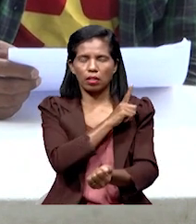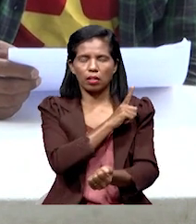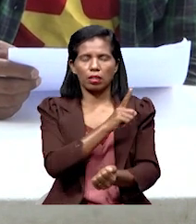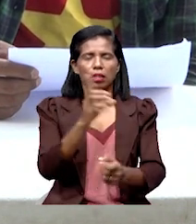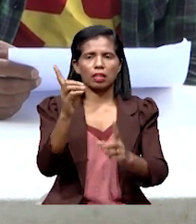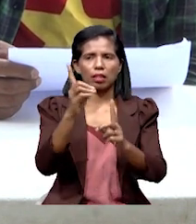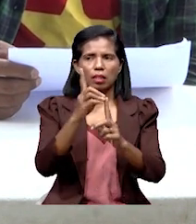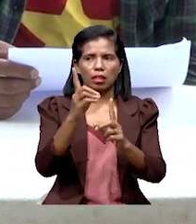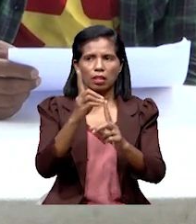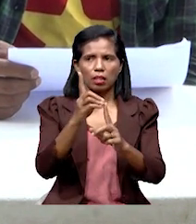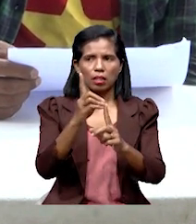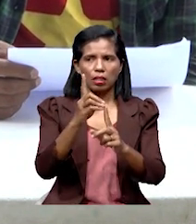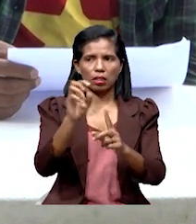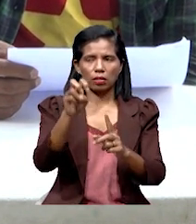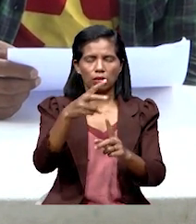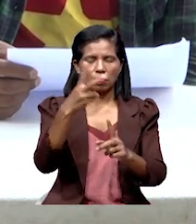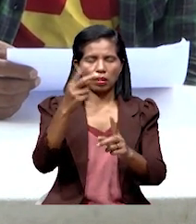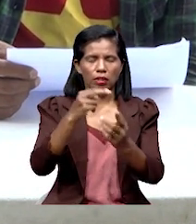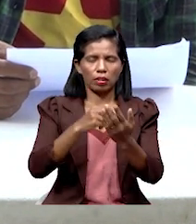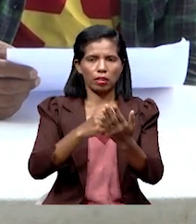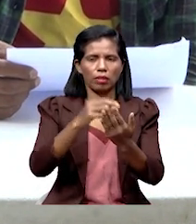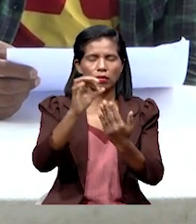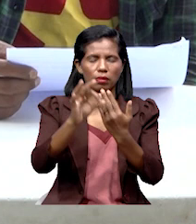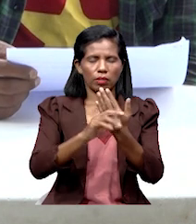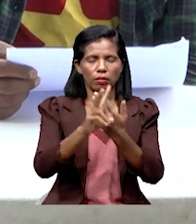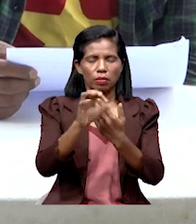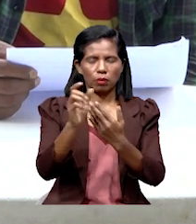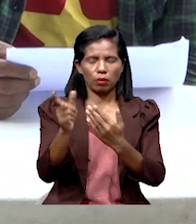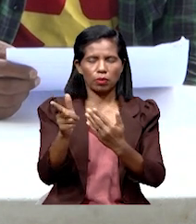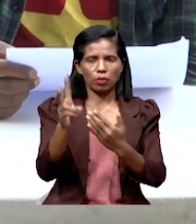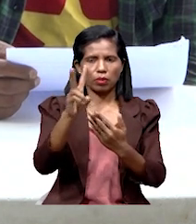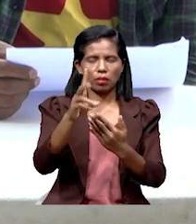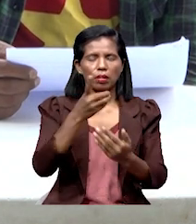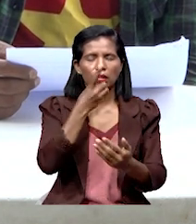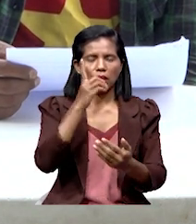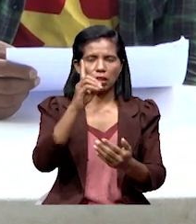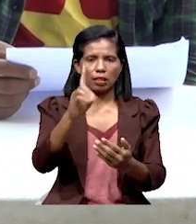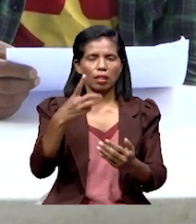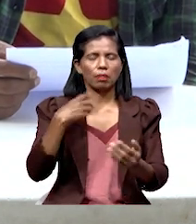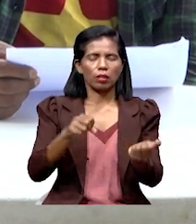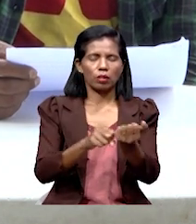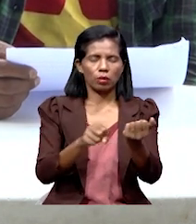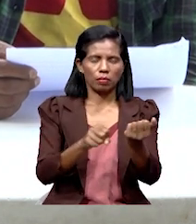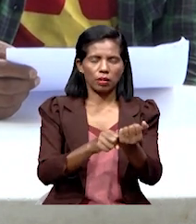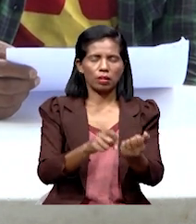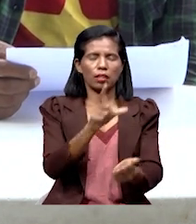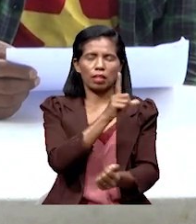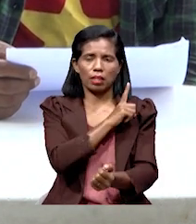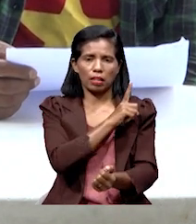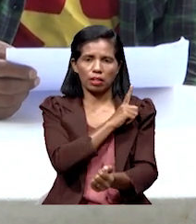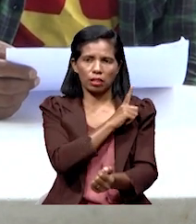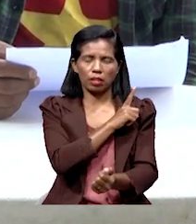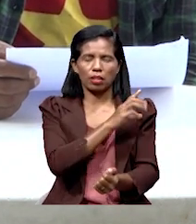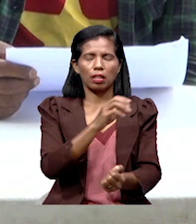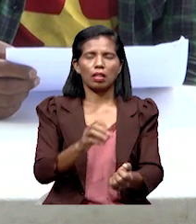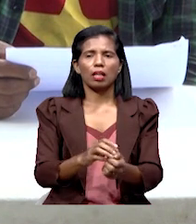Aloron 12 de fevereiro de 2022 declara a minha apoio à candidatura general Lereanan Timor